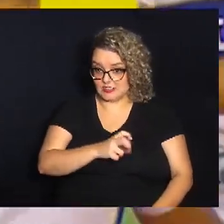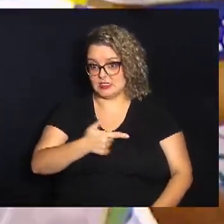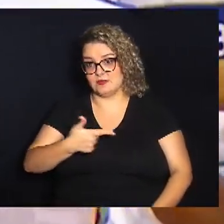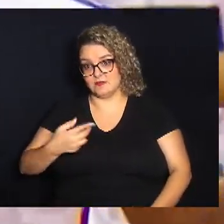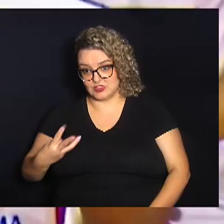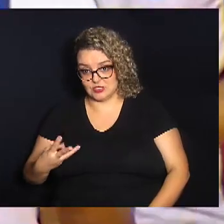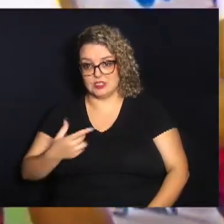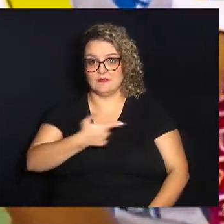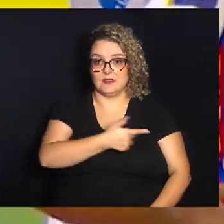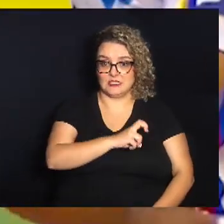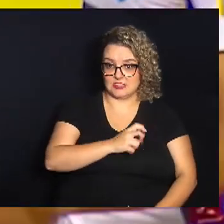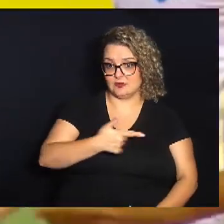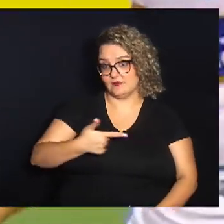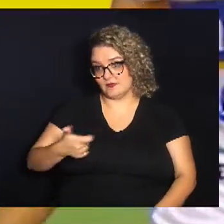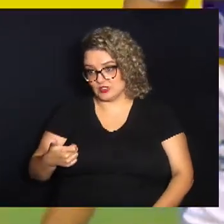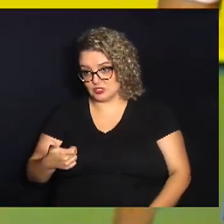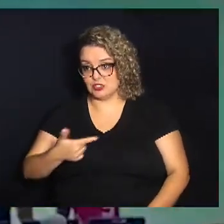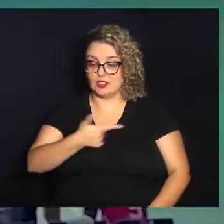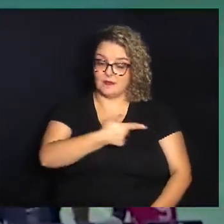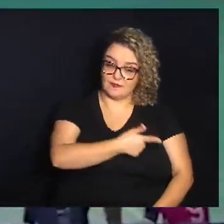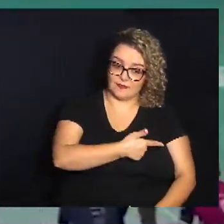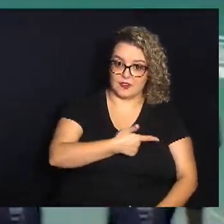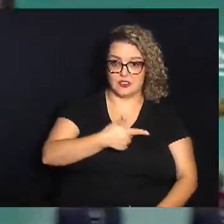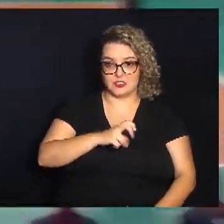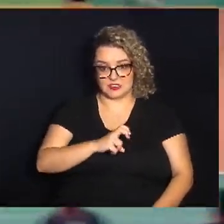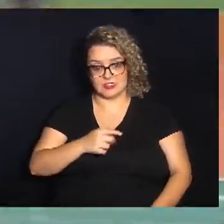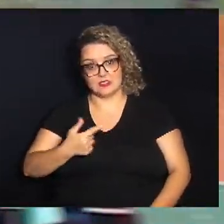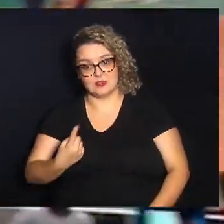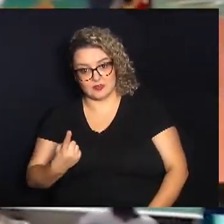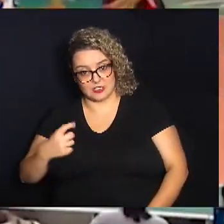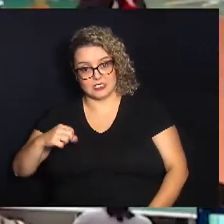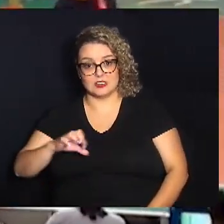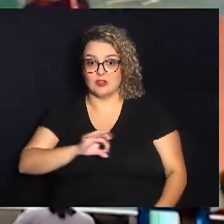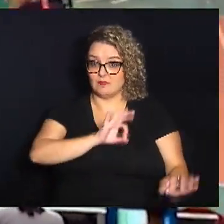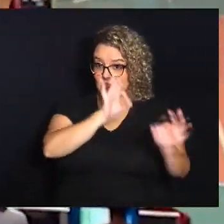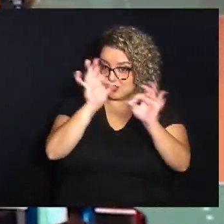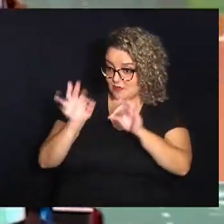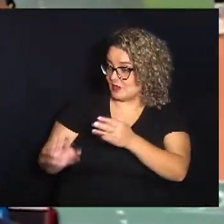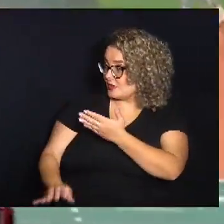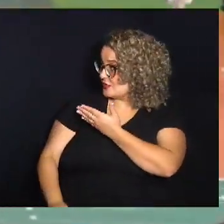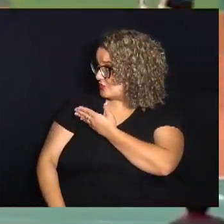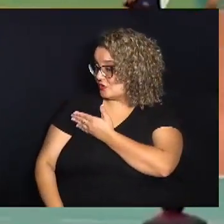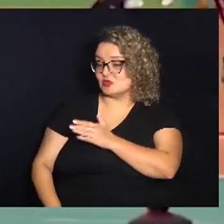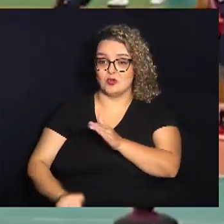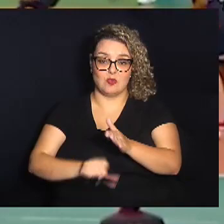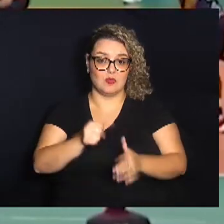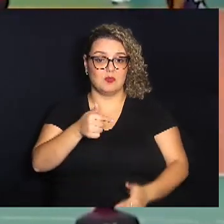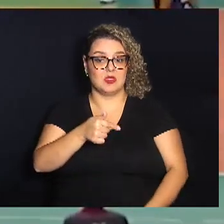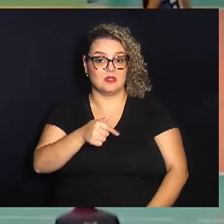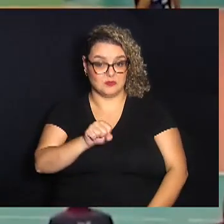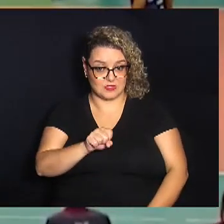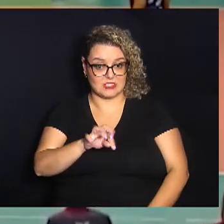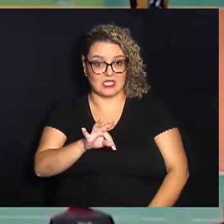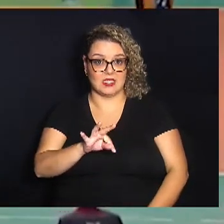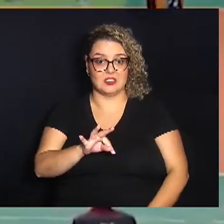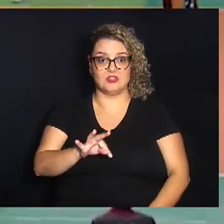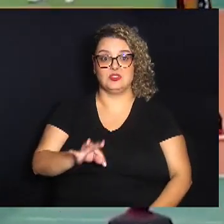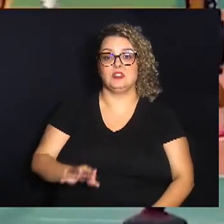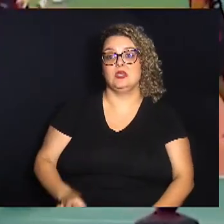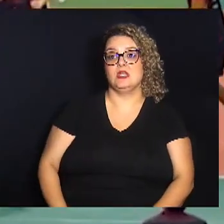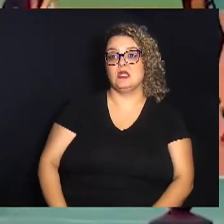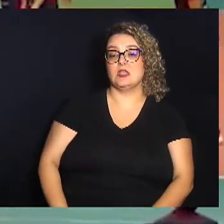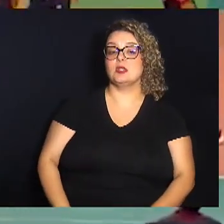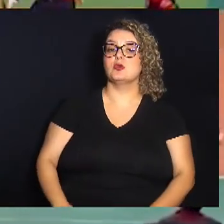25-21 e 25-19. Estamos acompanhando as imagens do primeiro set, em que os campineiros